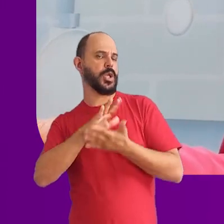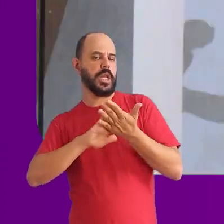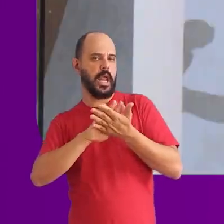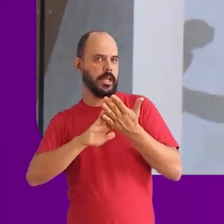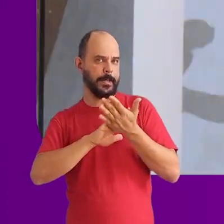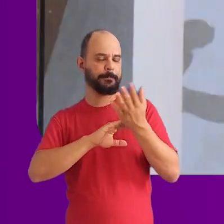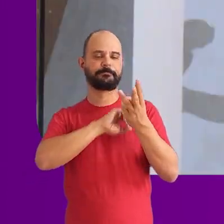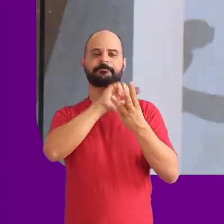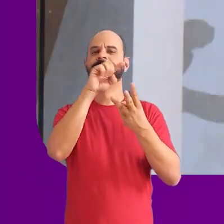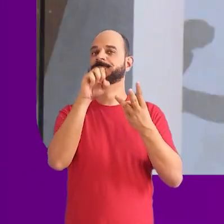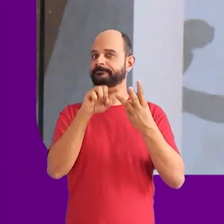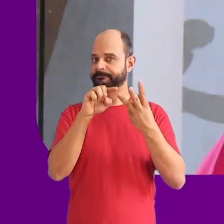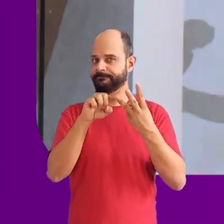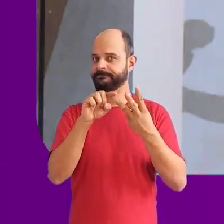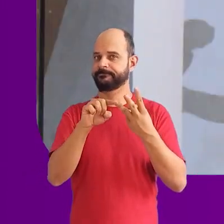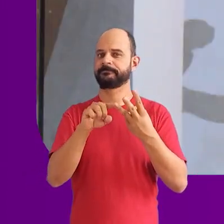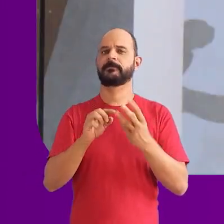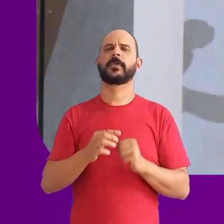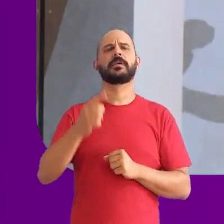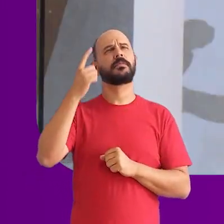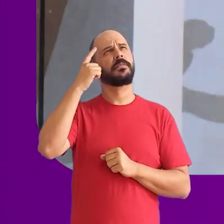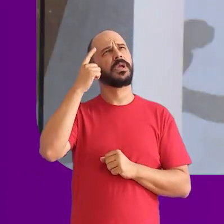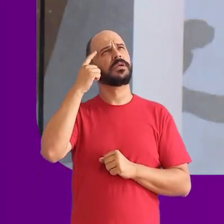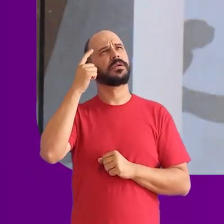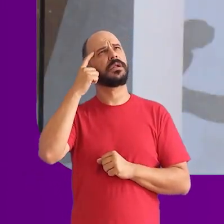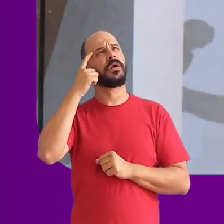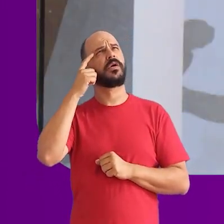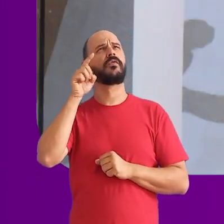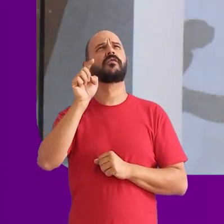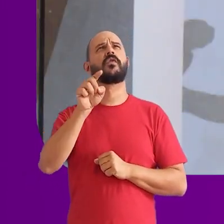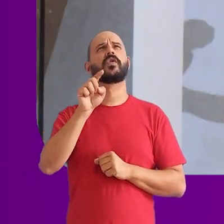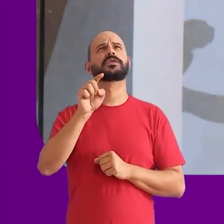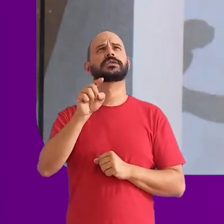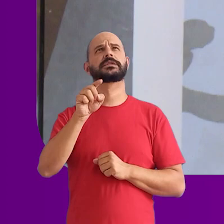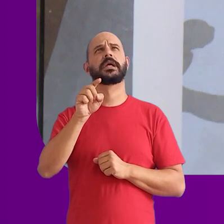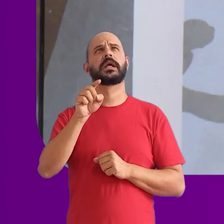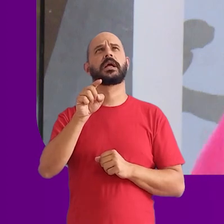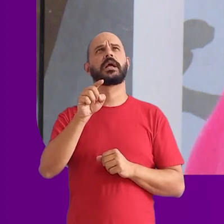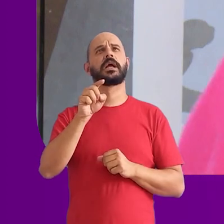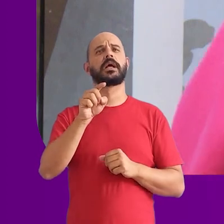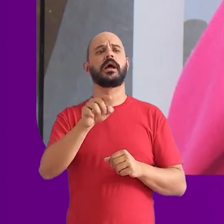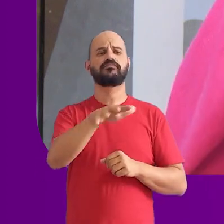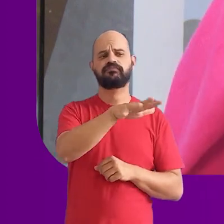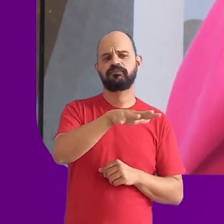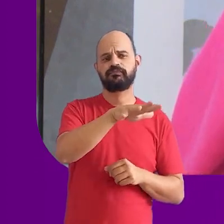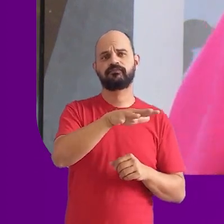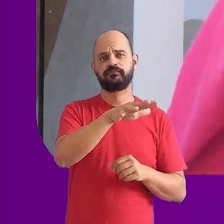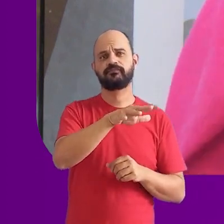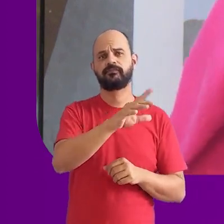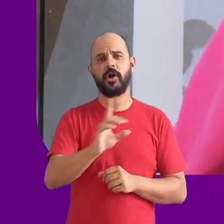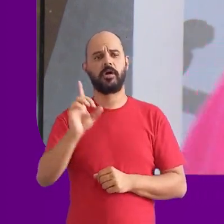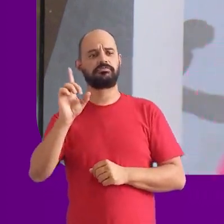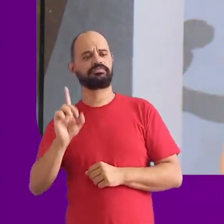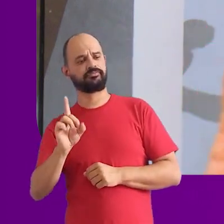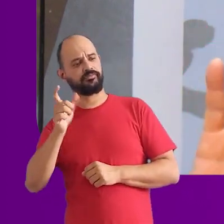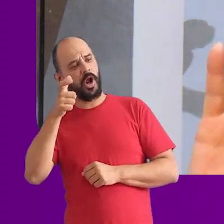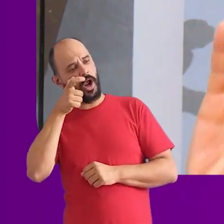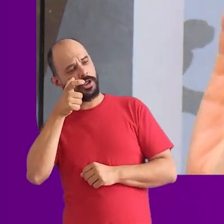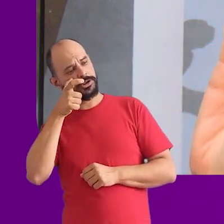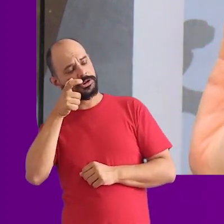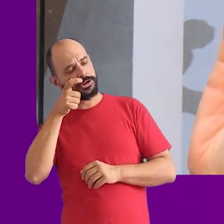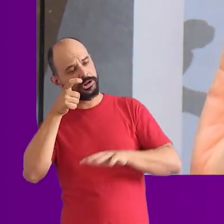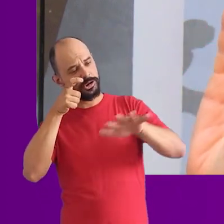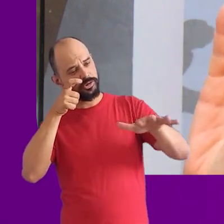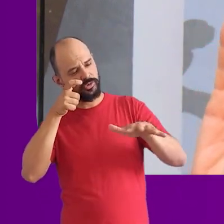medo. Número 3. Tente imaginar que você está fora dessa situação, de fora, como se